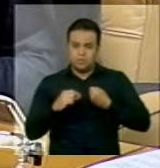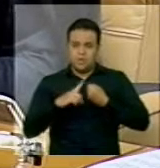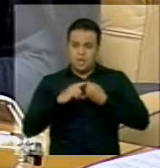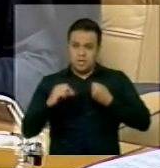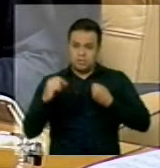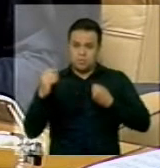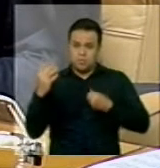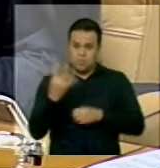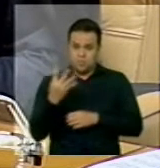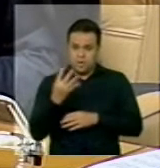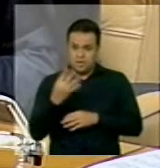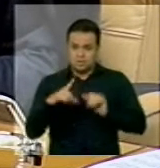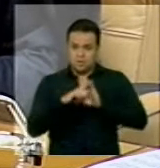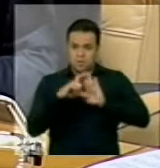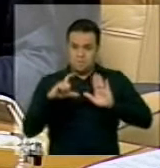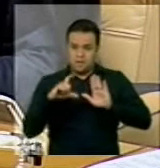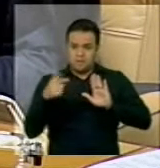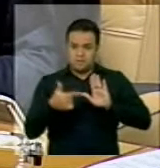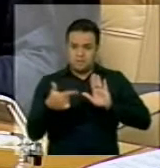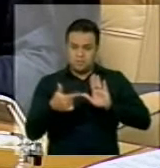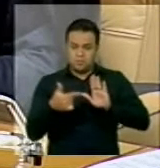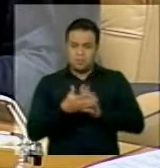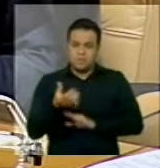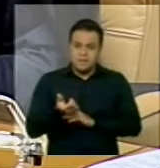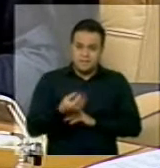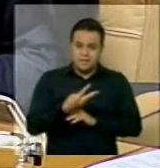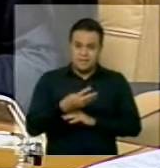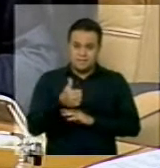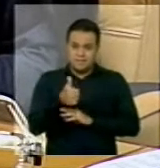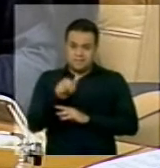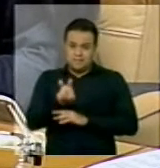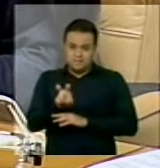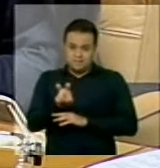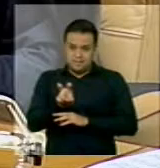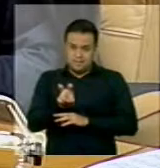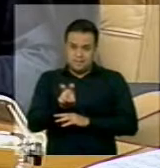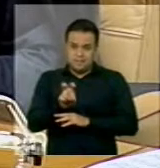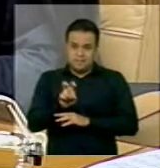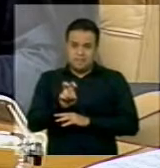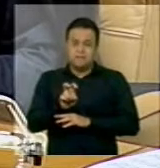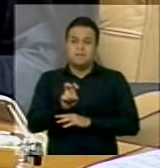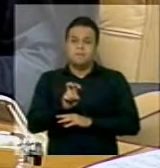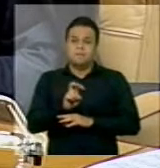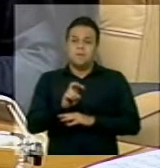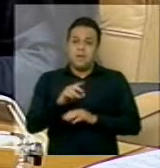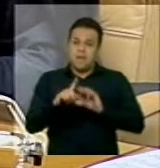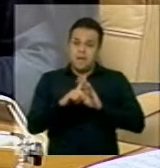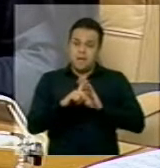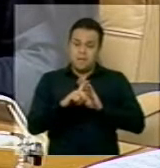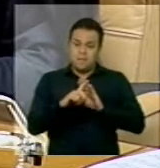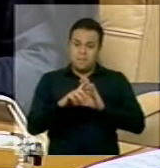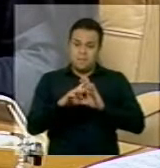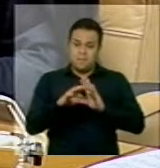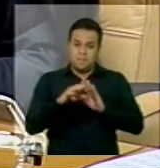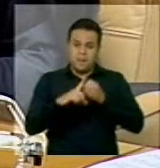artigo 4º, parágrafo 2º, 13 e 15, e neste artigo 15, parágrafos